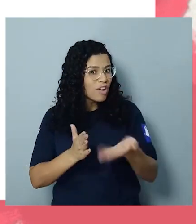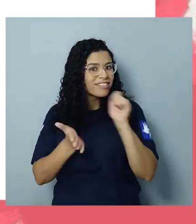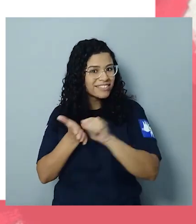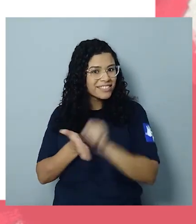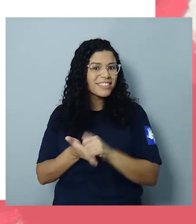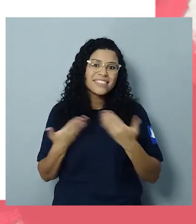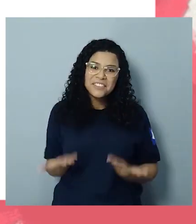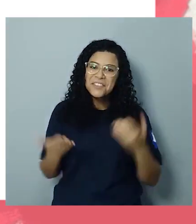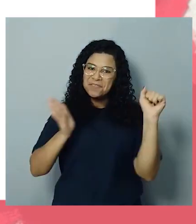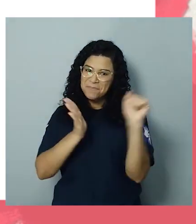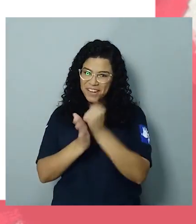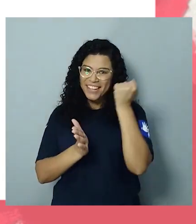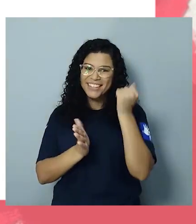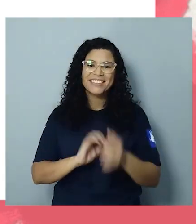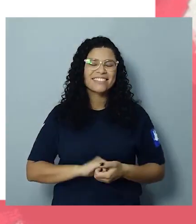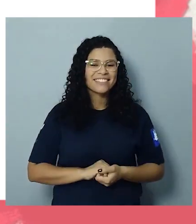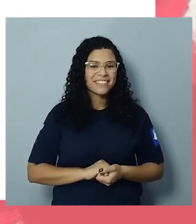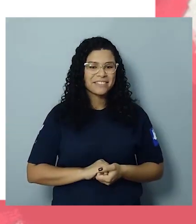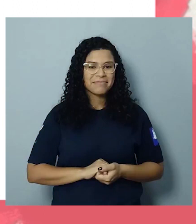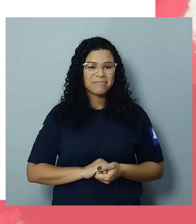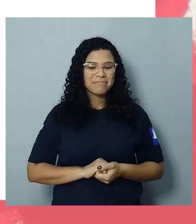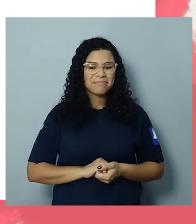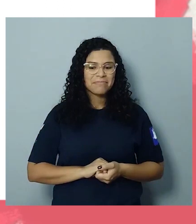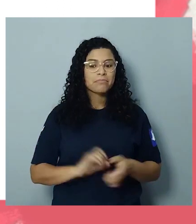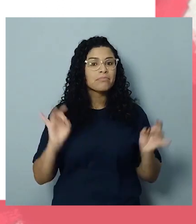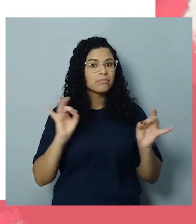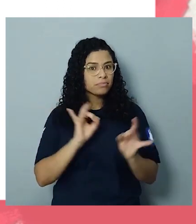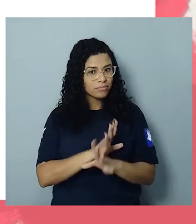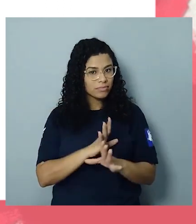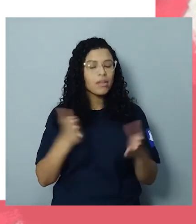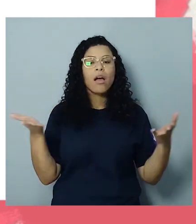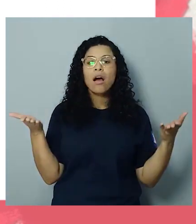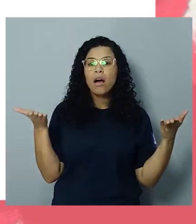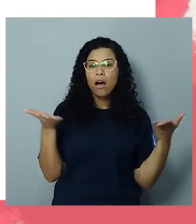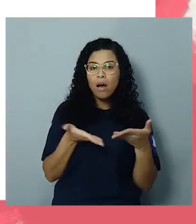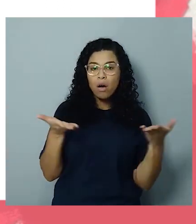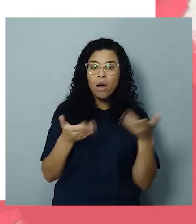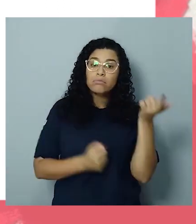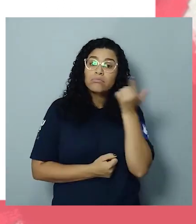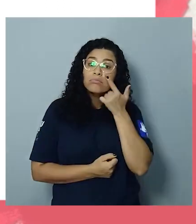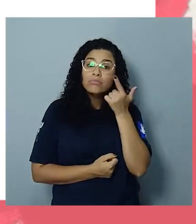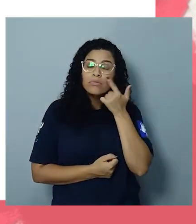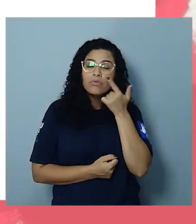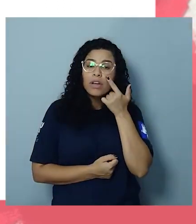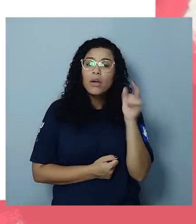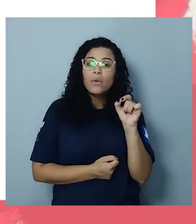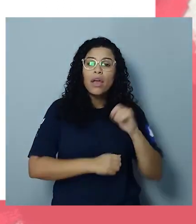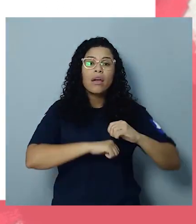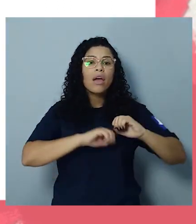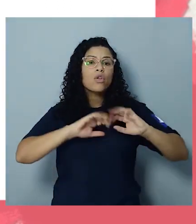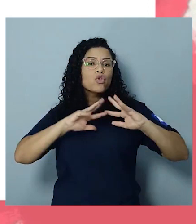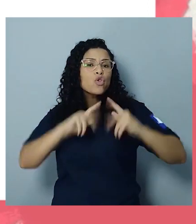vou apagar essa palavra está repetida Pronto agora vamos ver os